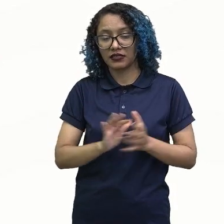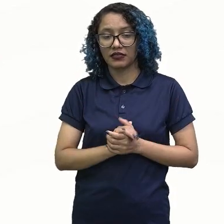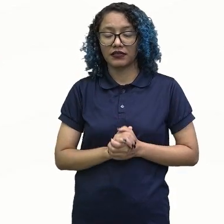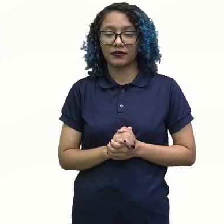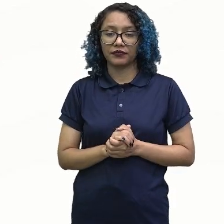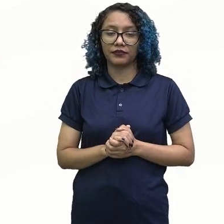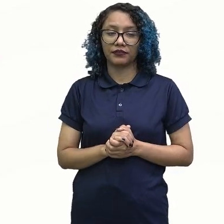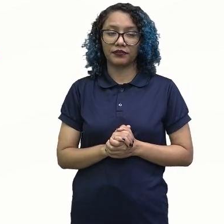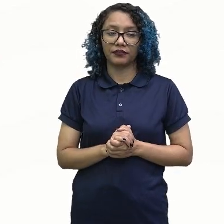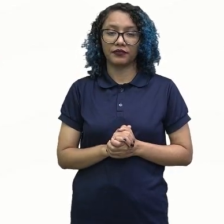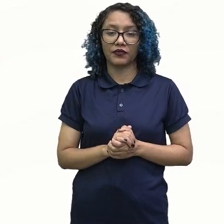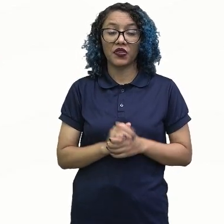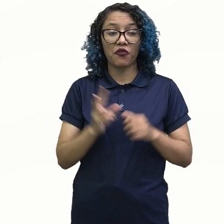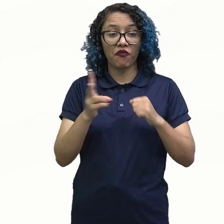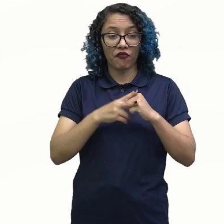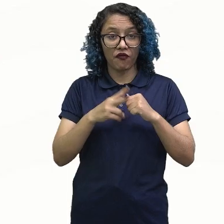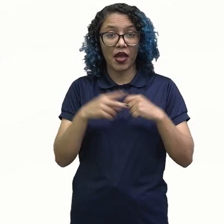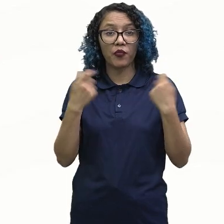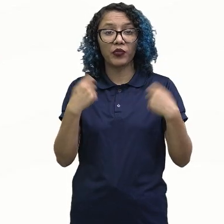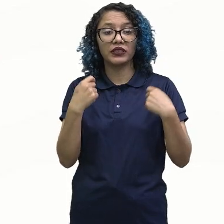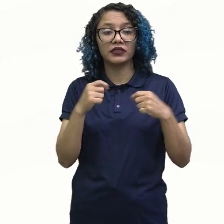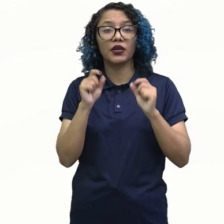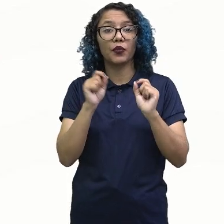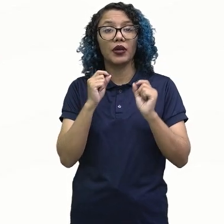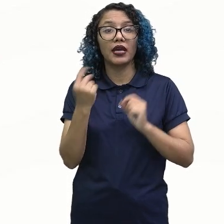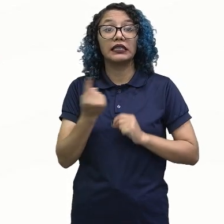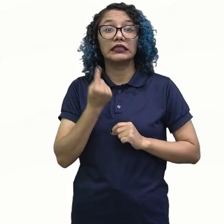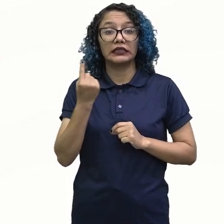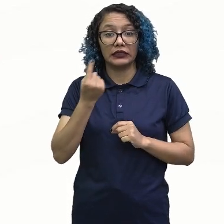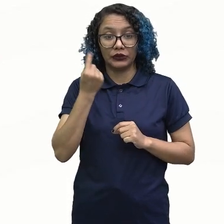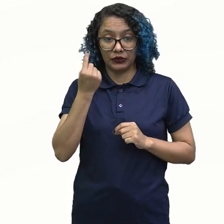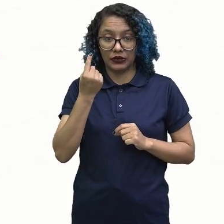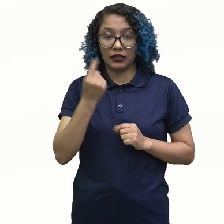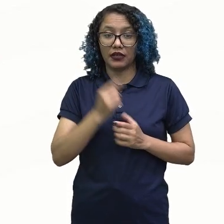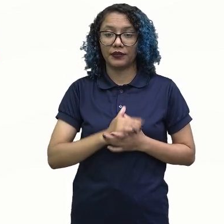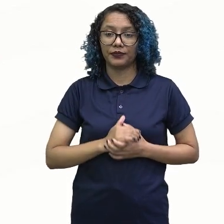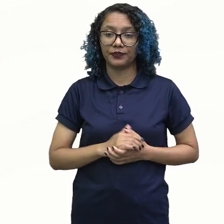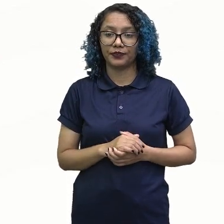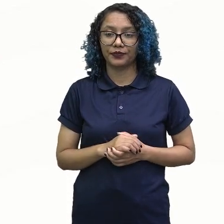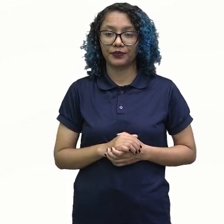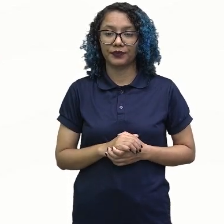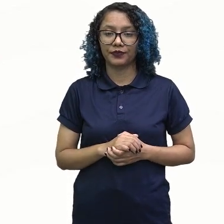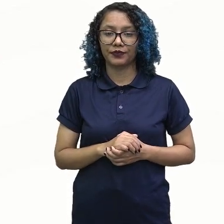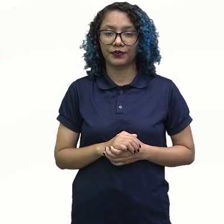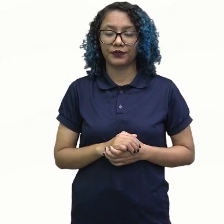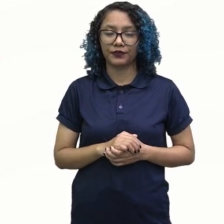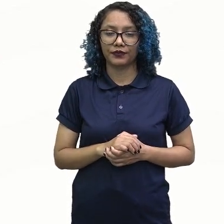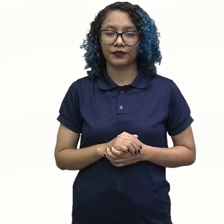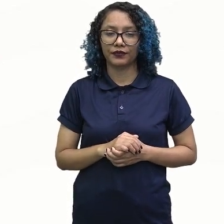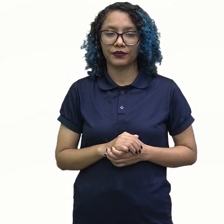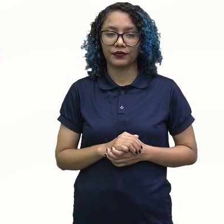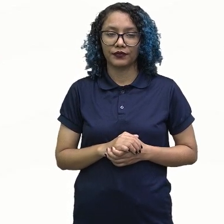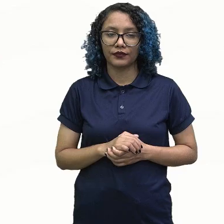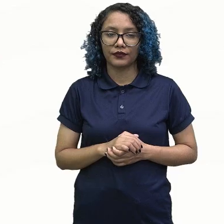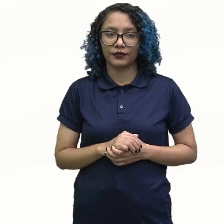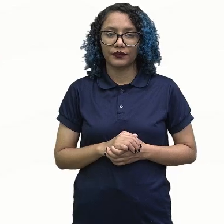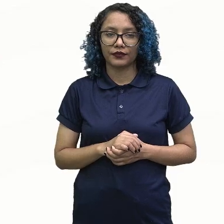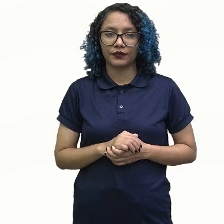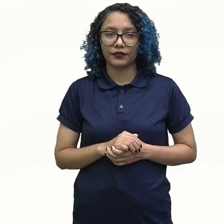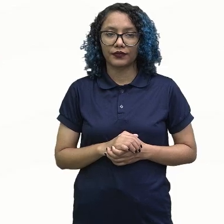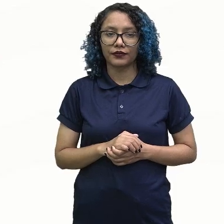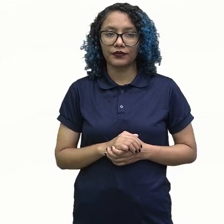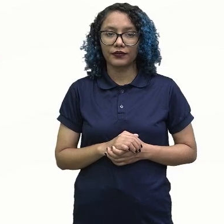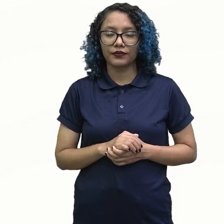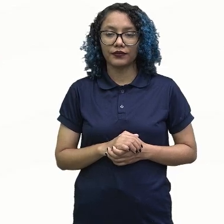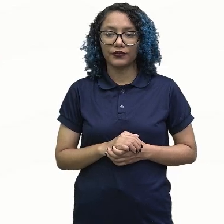ou quantidade, o verbo ele vai ficar no singular. O verbo vai ficar no singular.